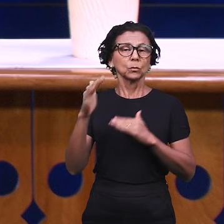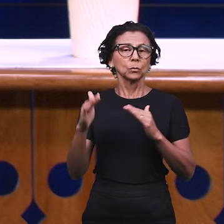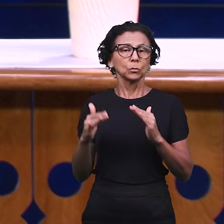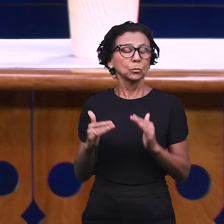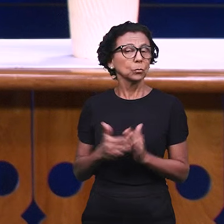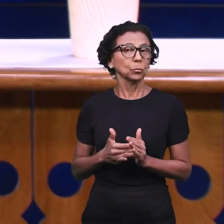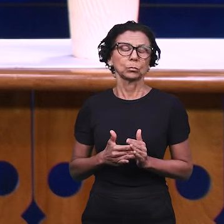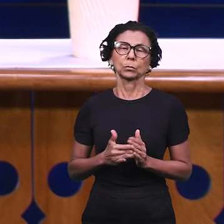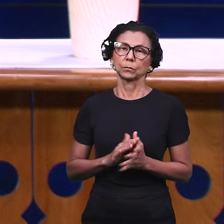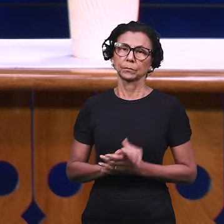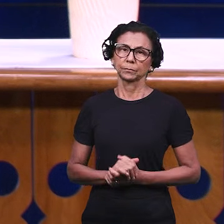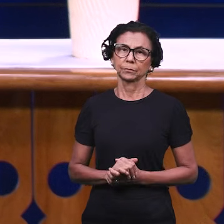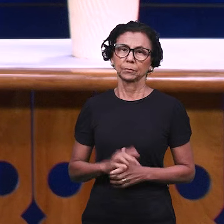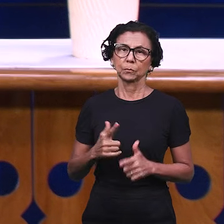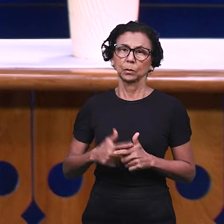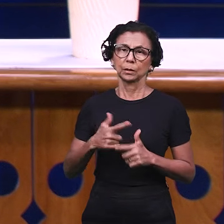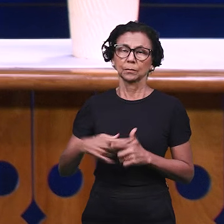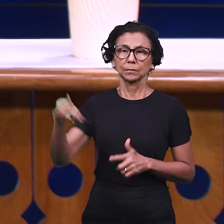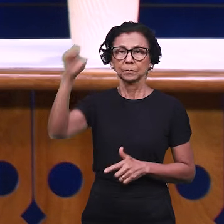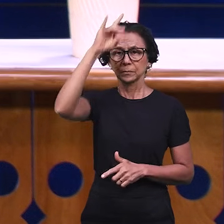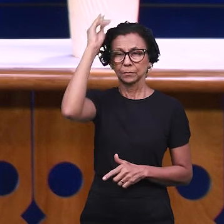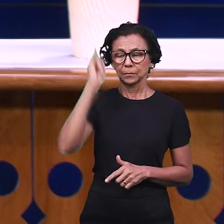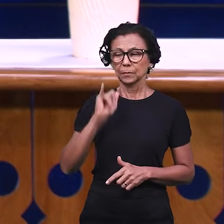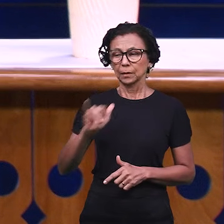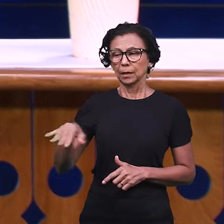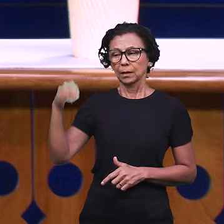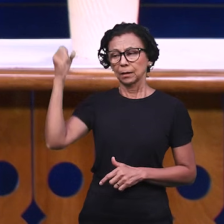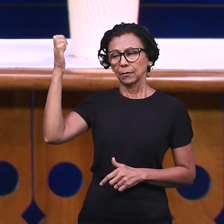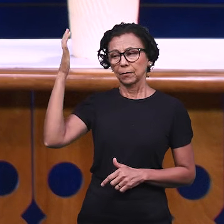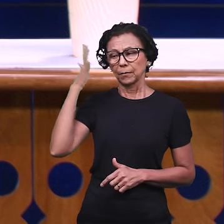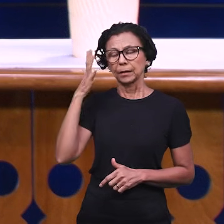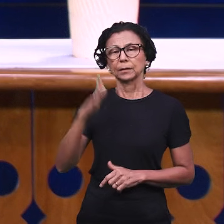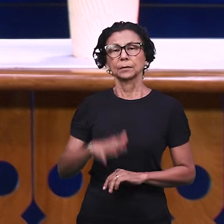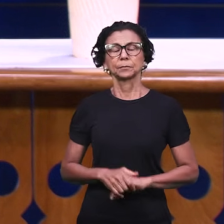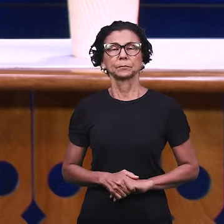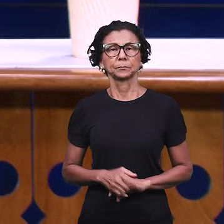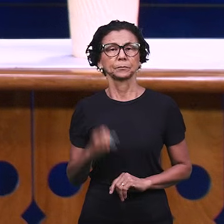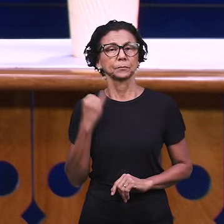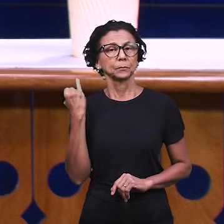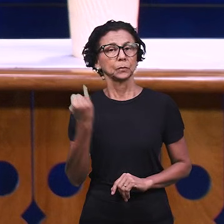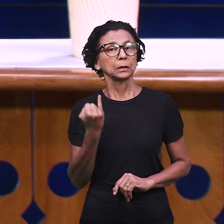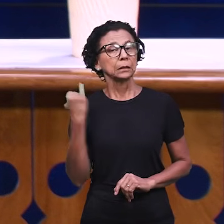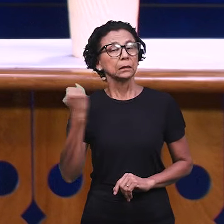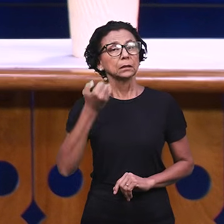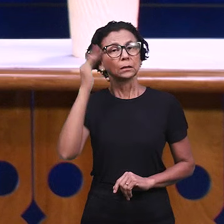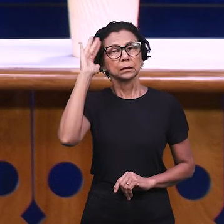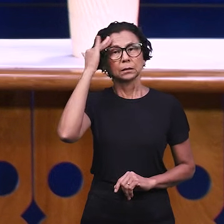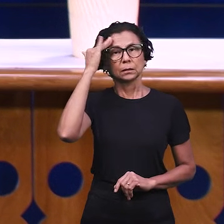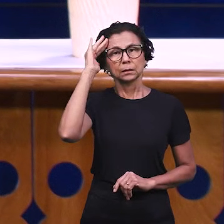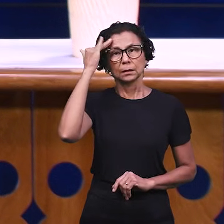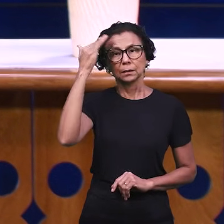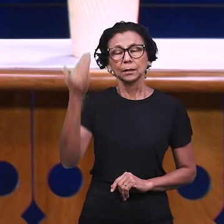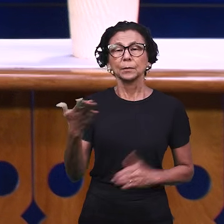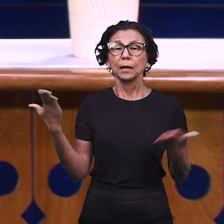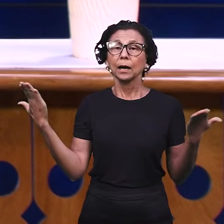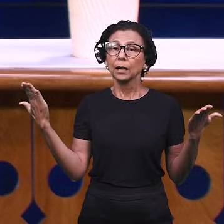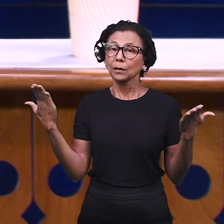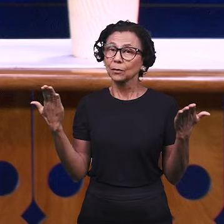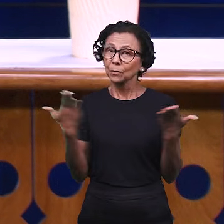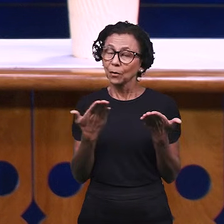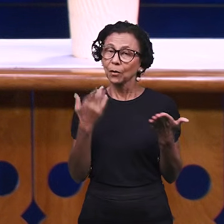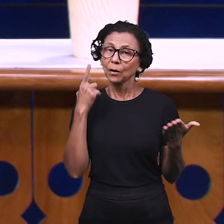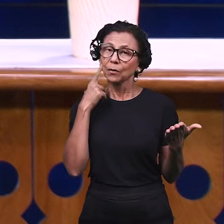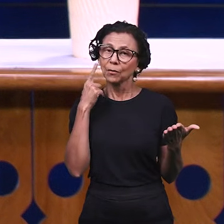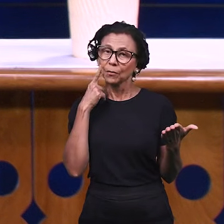que o Espírito Santo fala para ela. Então é importante nós entendermos isso para nós chegarmos no texto que nós